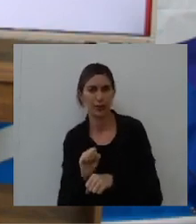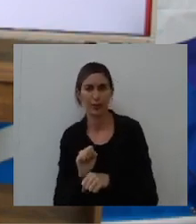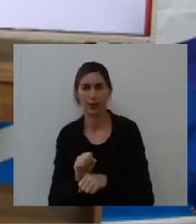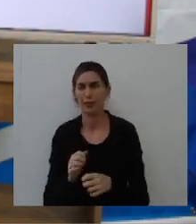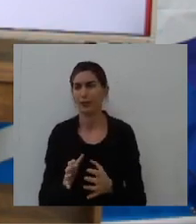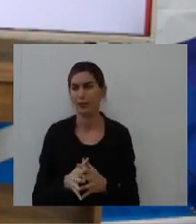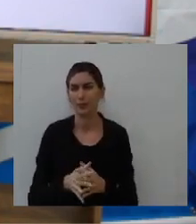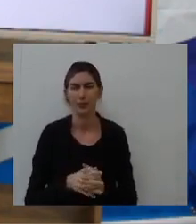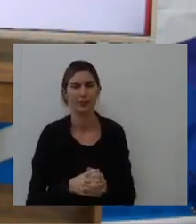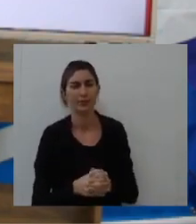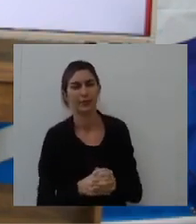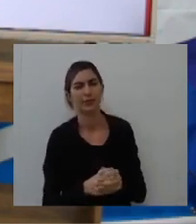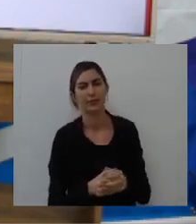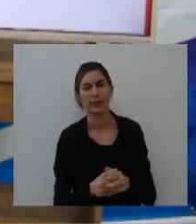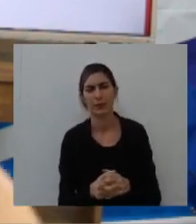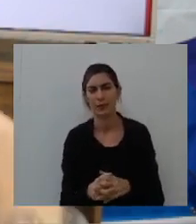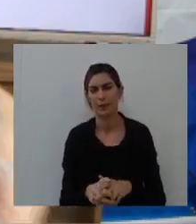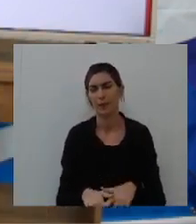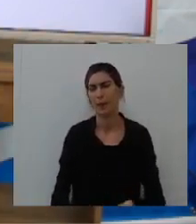beber uma aguinha aqui.